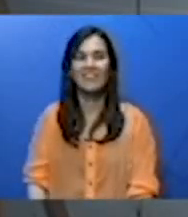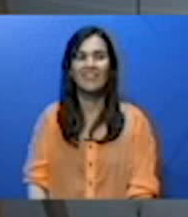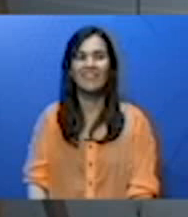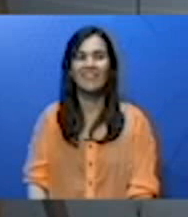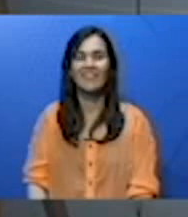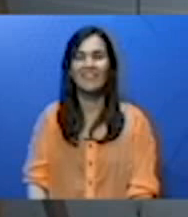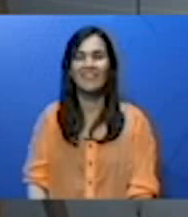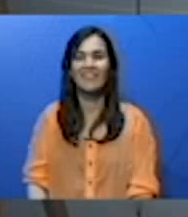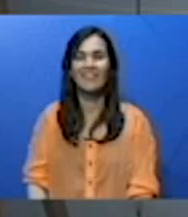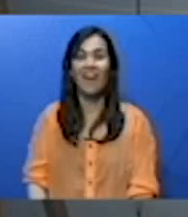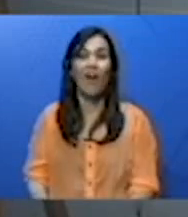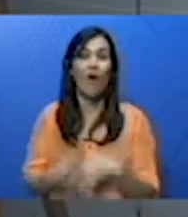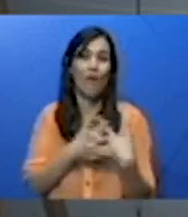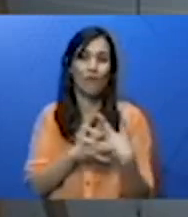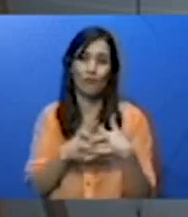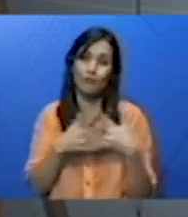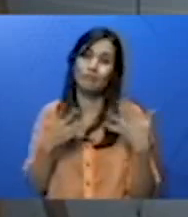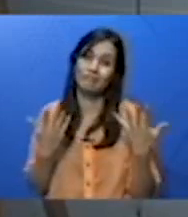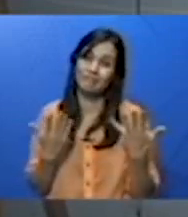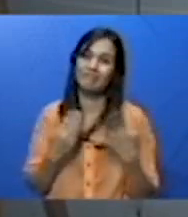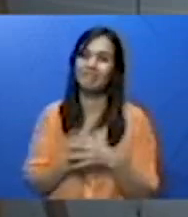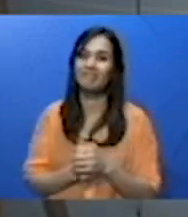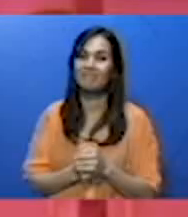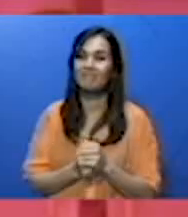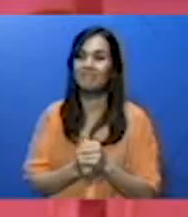A gente se confunde.